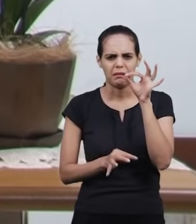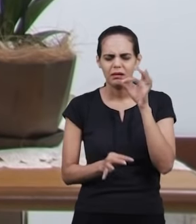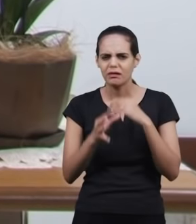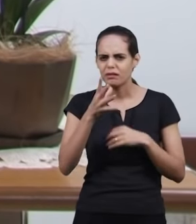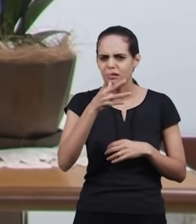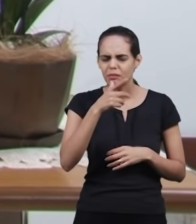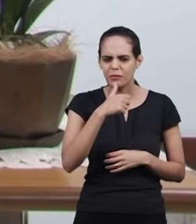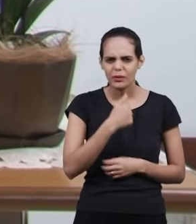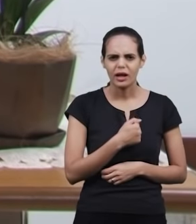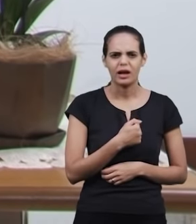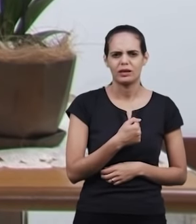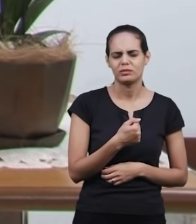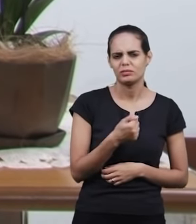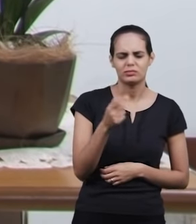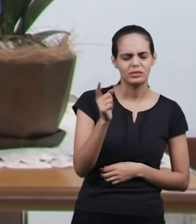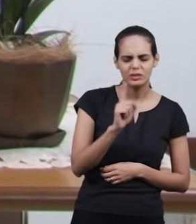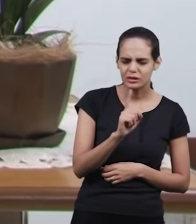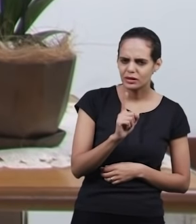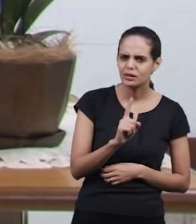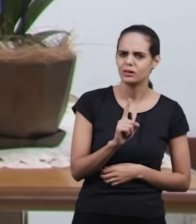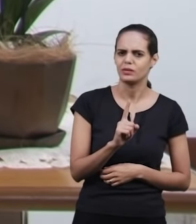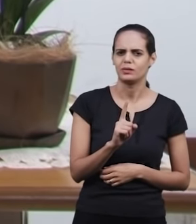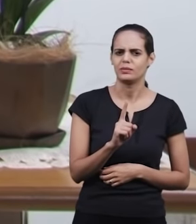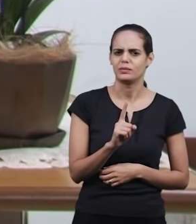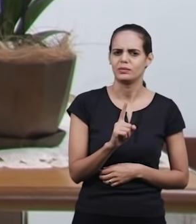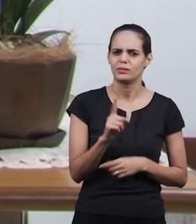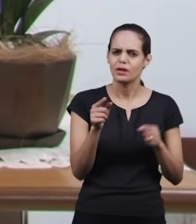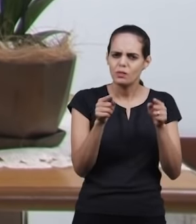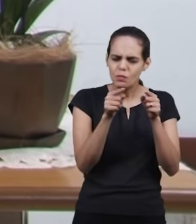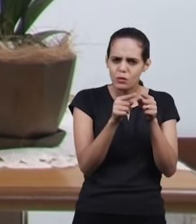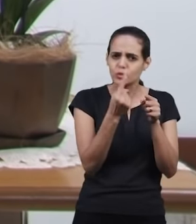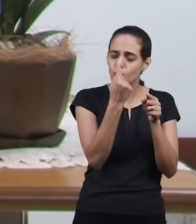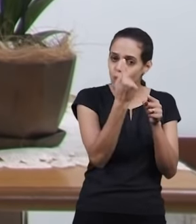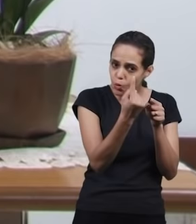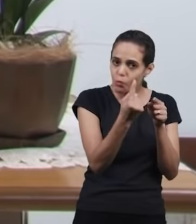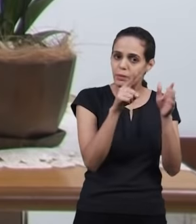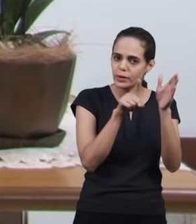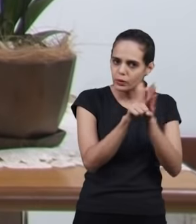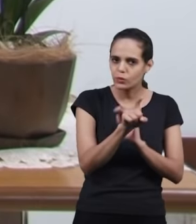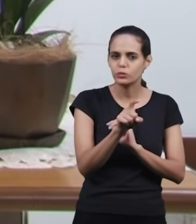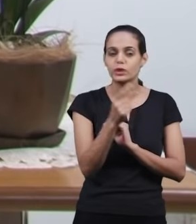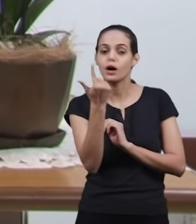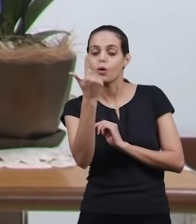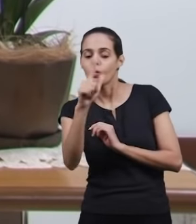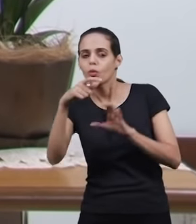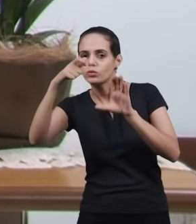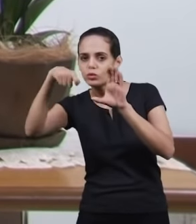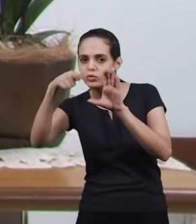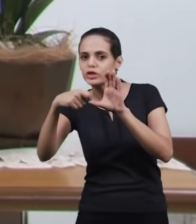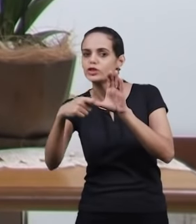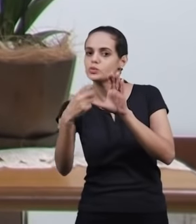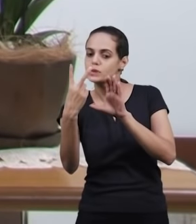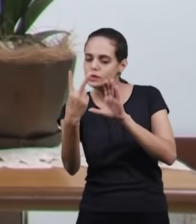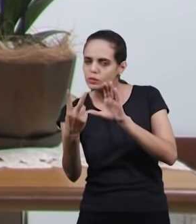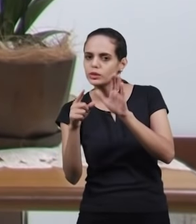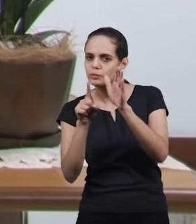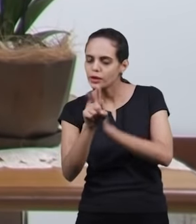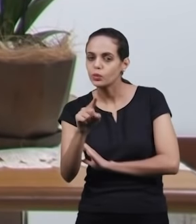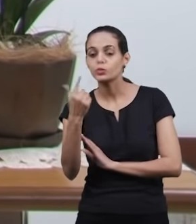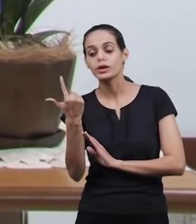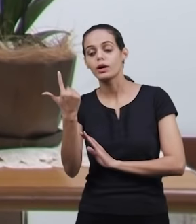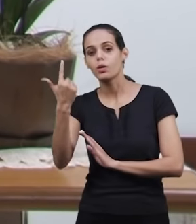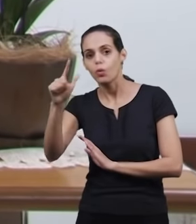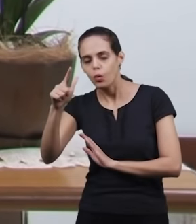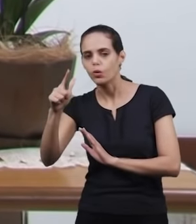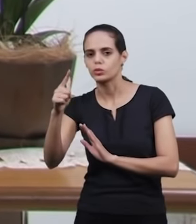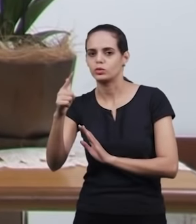3-4 respostas, porque nós queremos atingir o maior número de participações possíveis, maior número de irmãos e de estados. E para